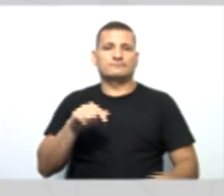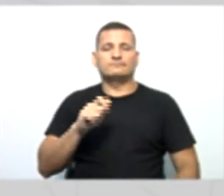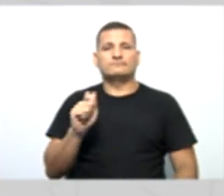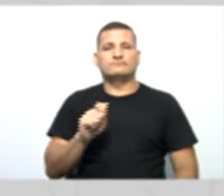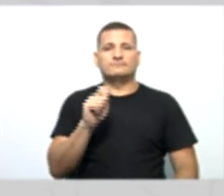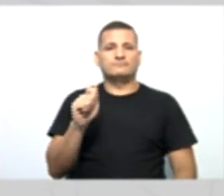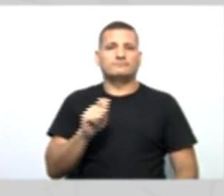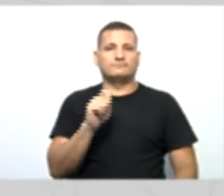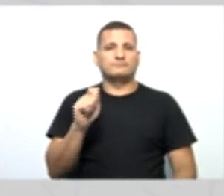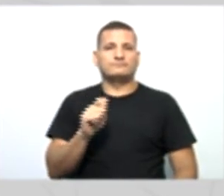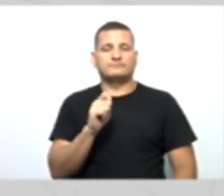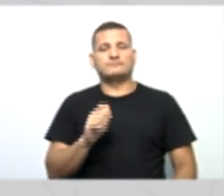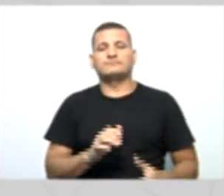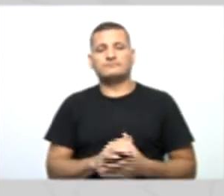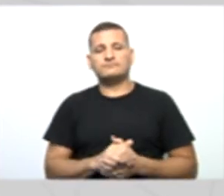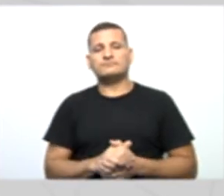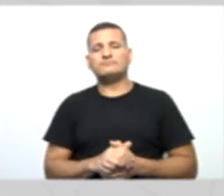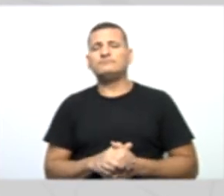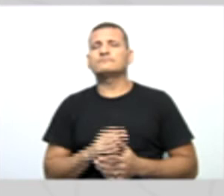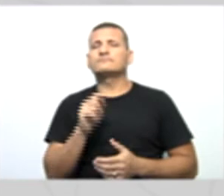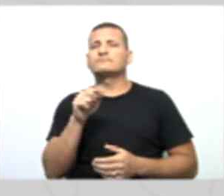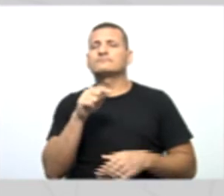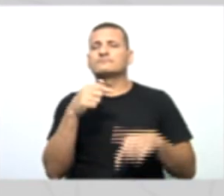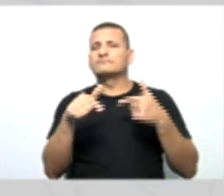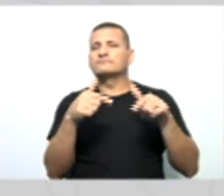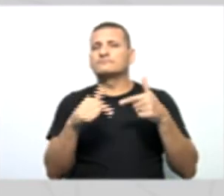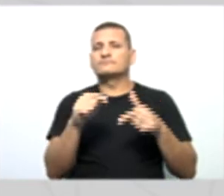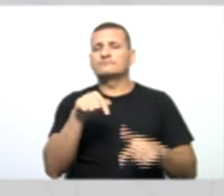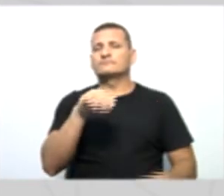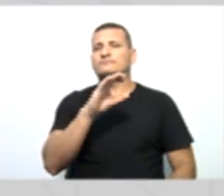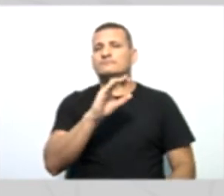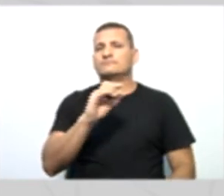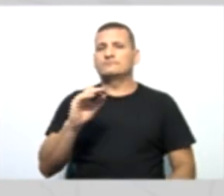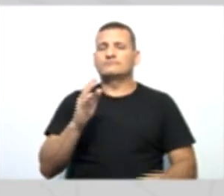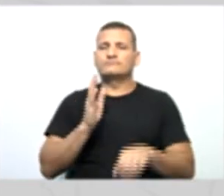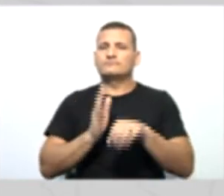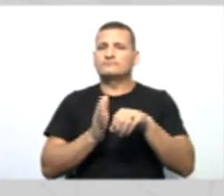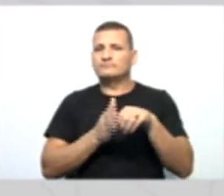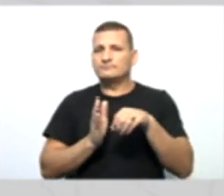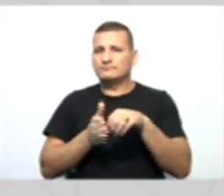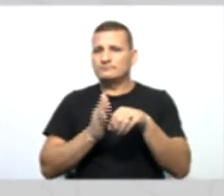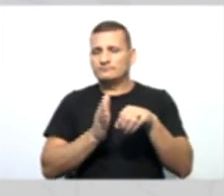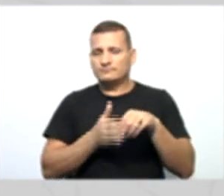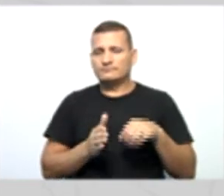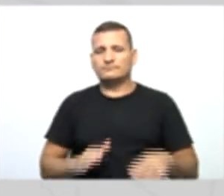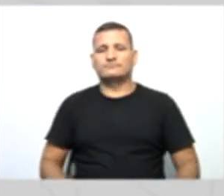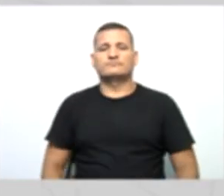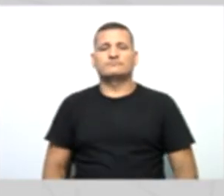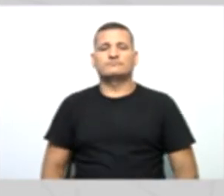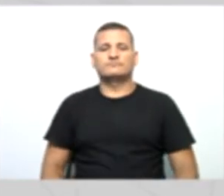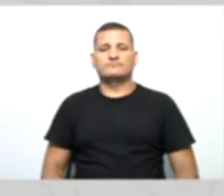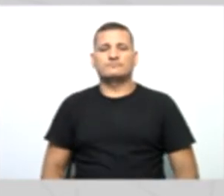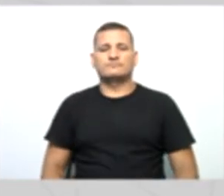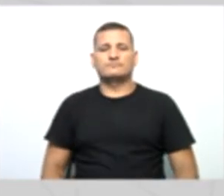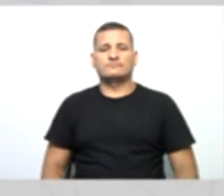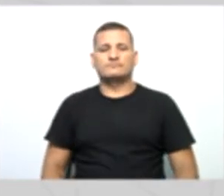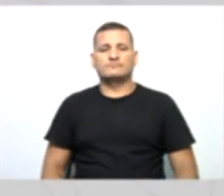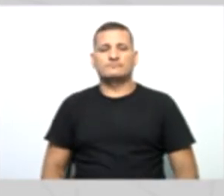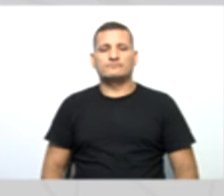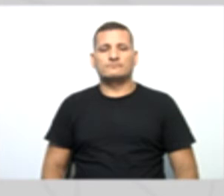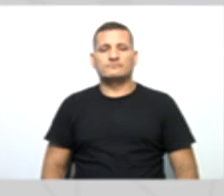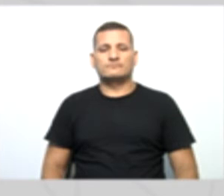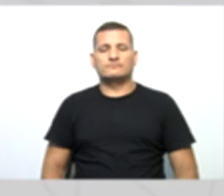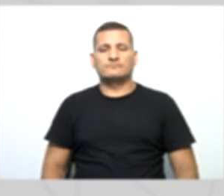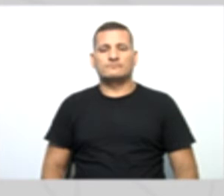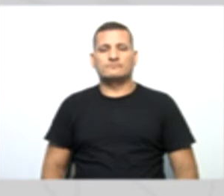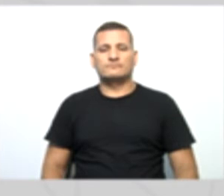associação. Então, qual a atividade da cooperativa que está envolvida no APL da hortaliça,